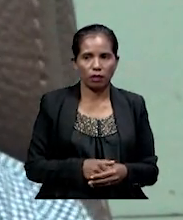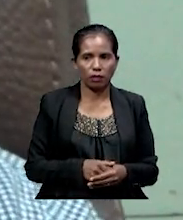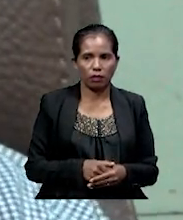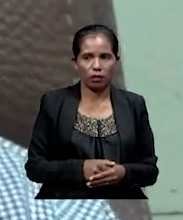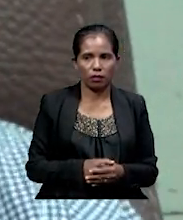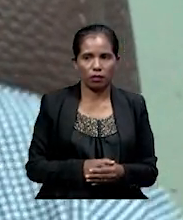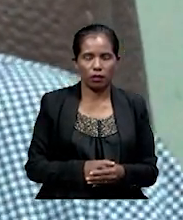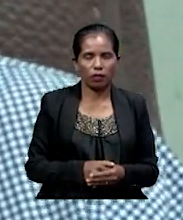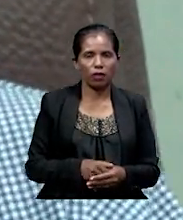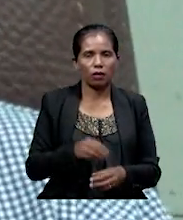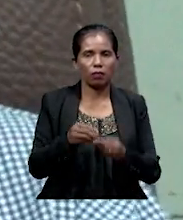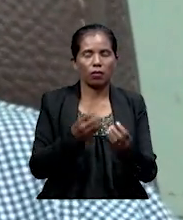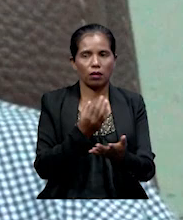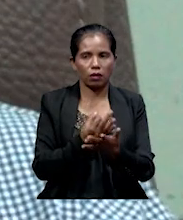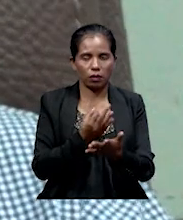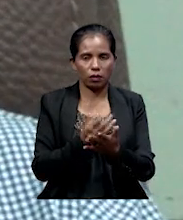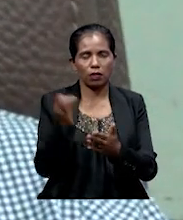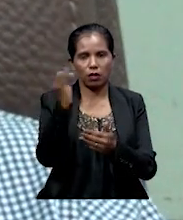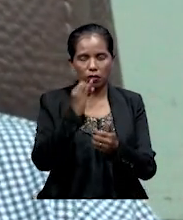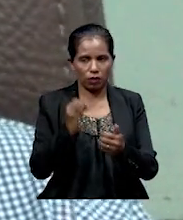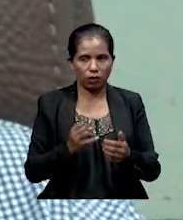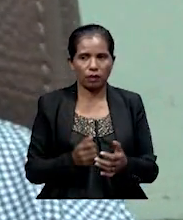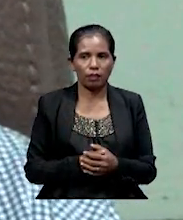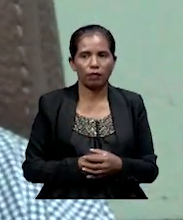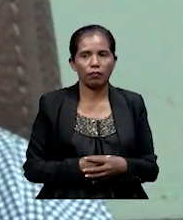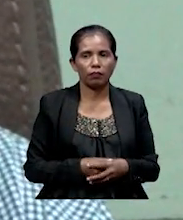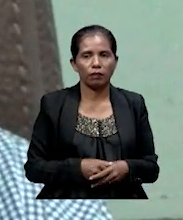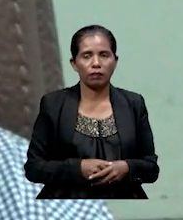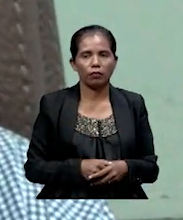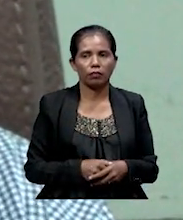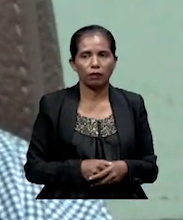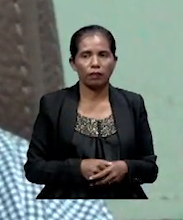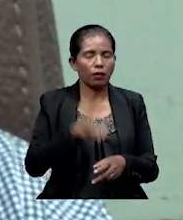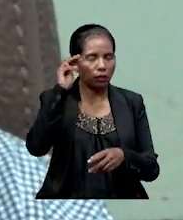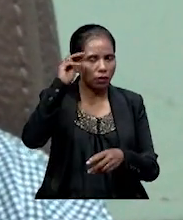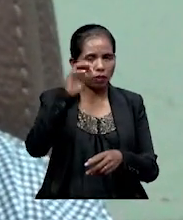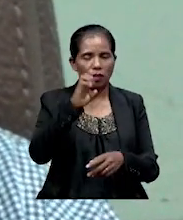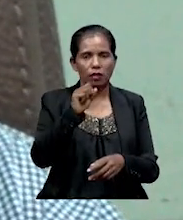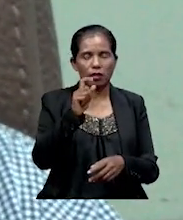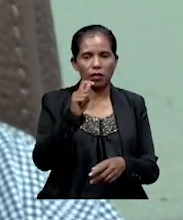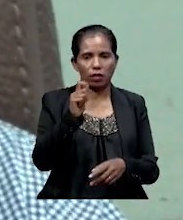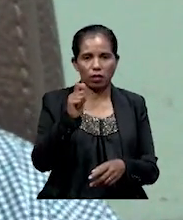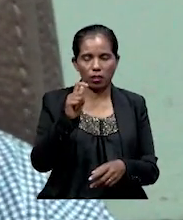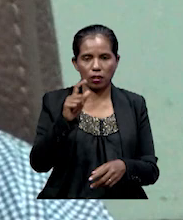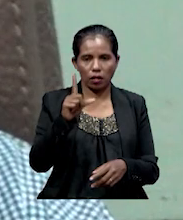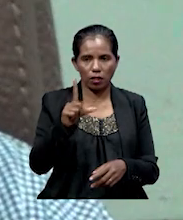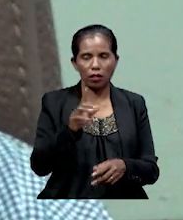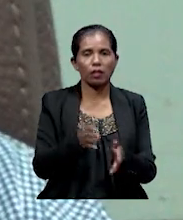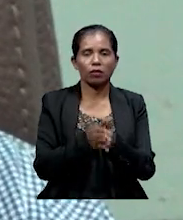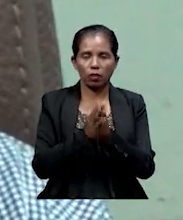com orçamento é desenho né, agora de razão ainda né, o Ministério Estatal intervém para depois